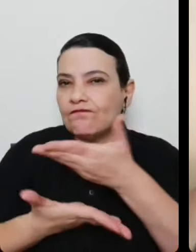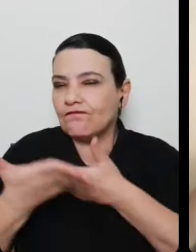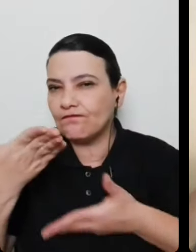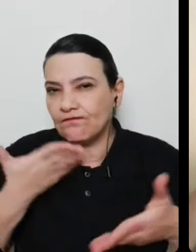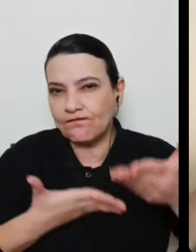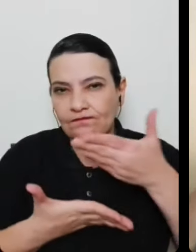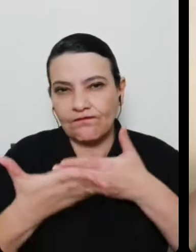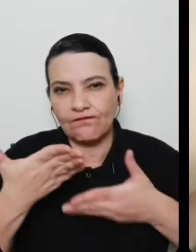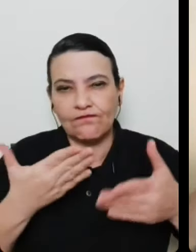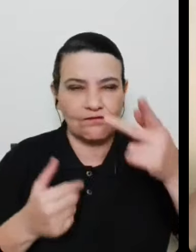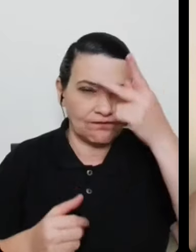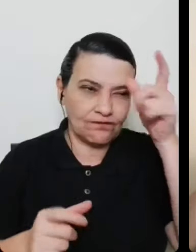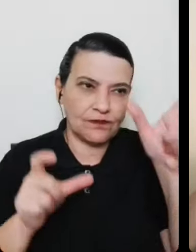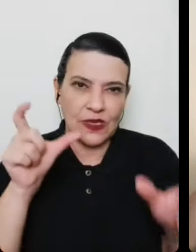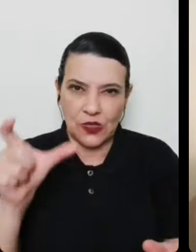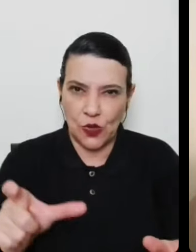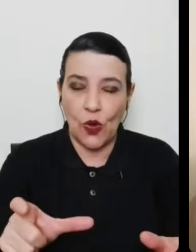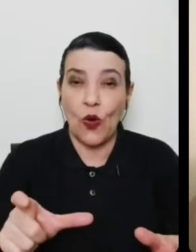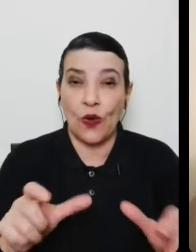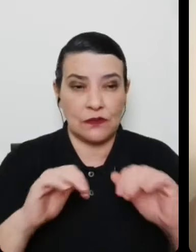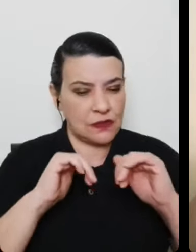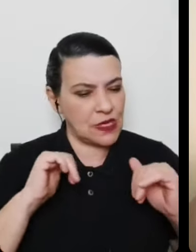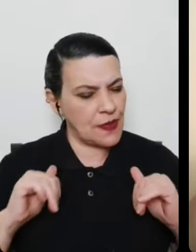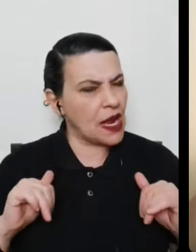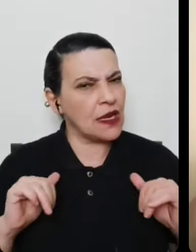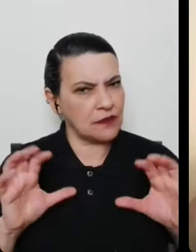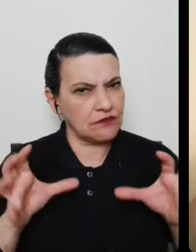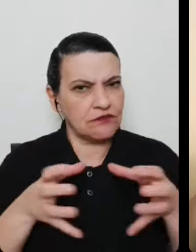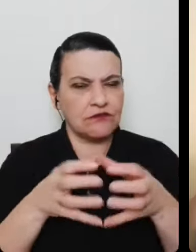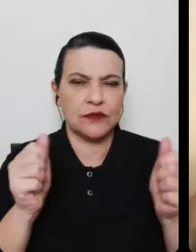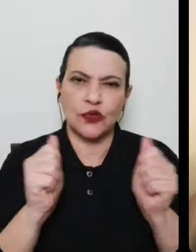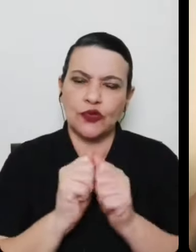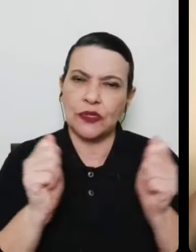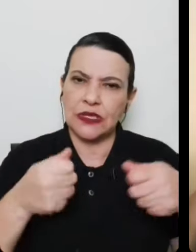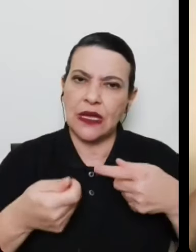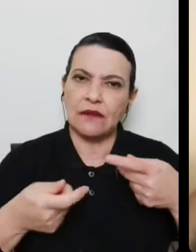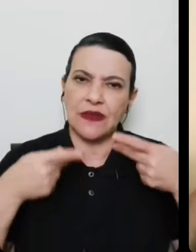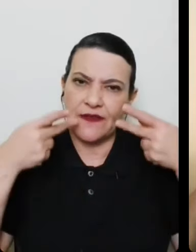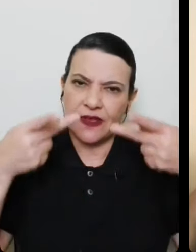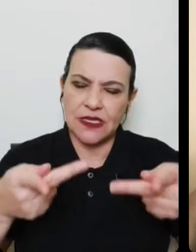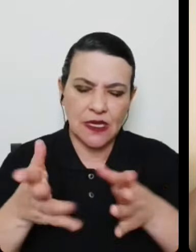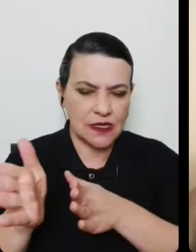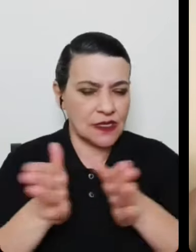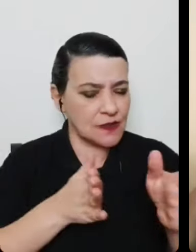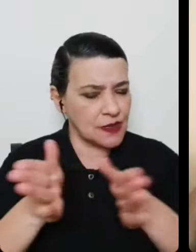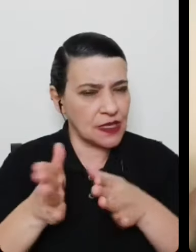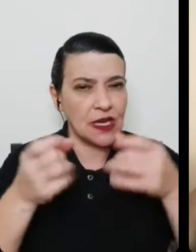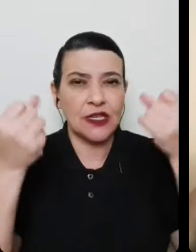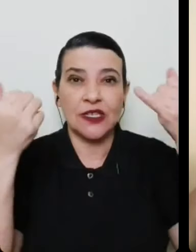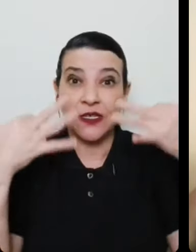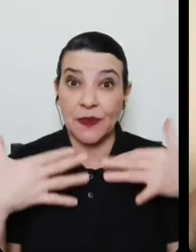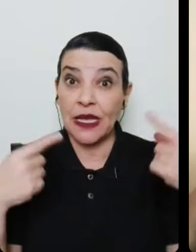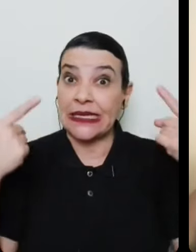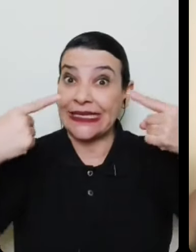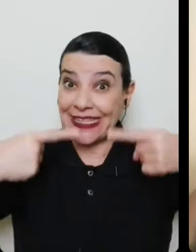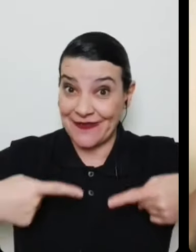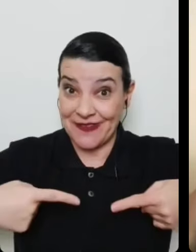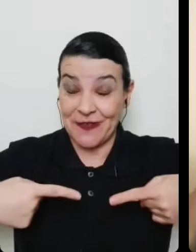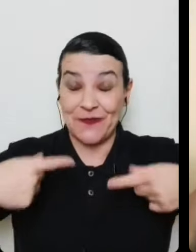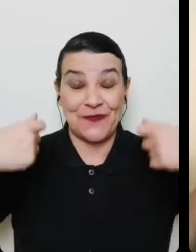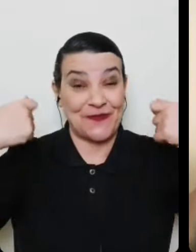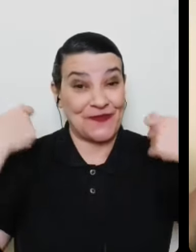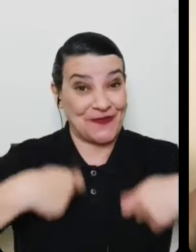as pessoas, né. E aí eu queria que você dissesse, assim, né, já que a gente falou em desafio e necessidade, né,